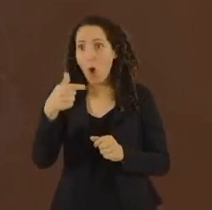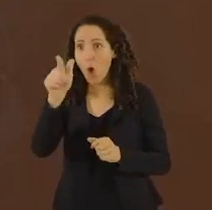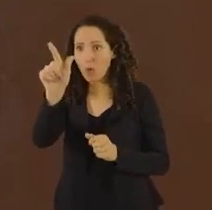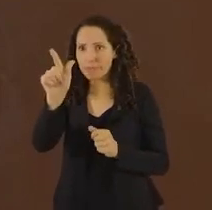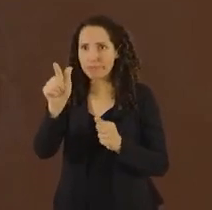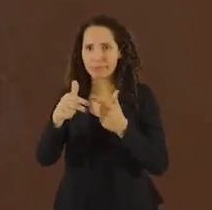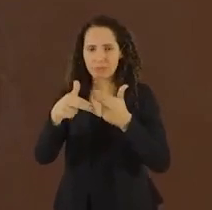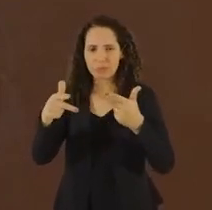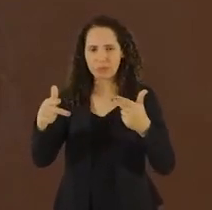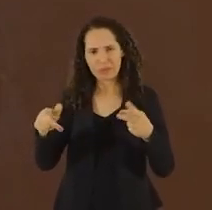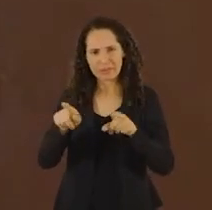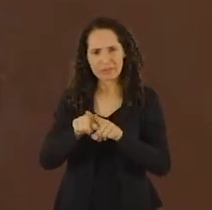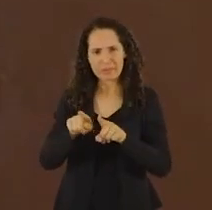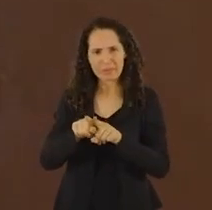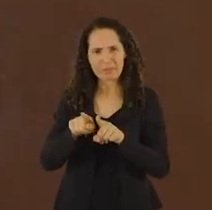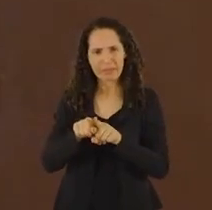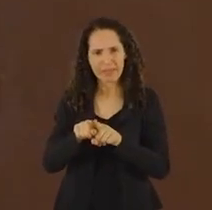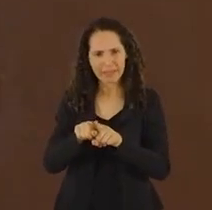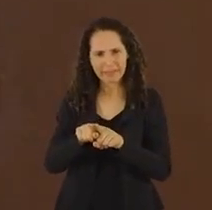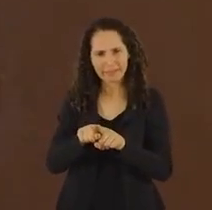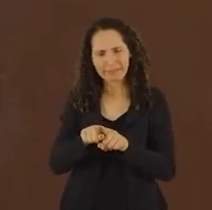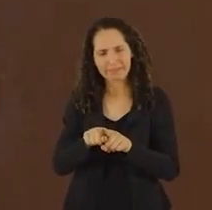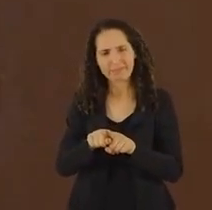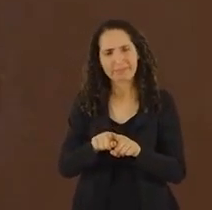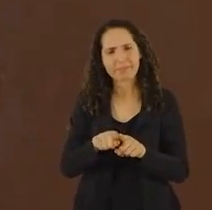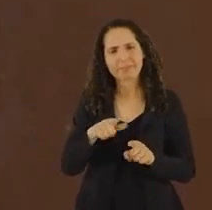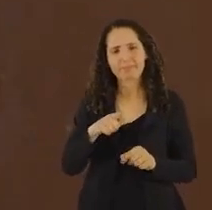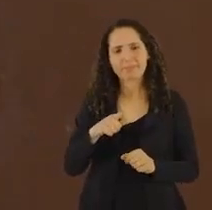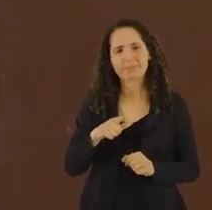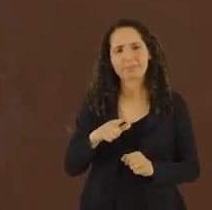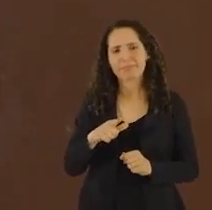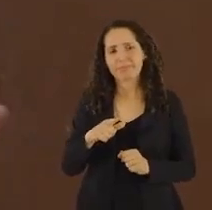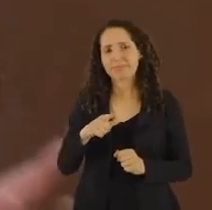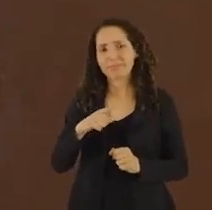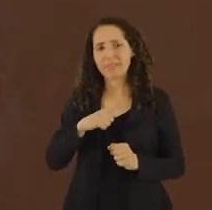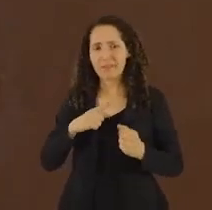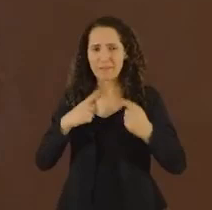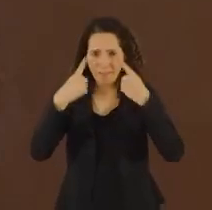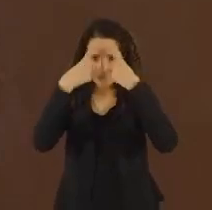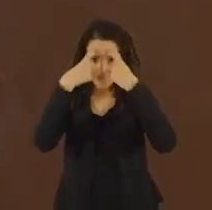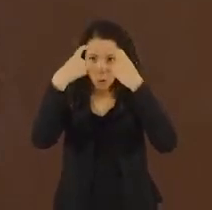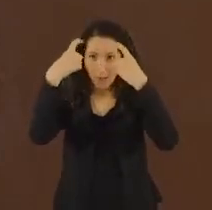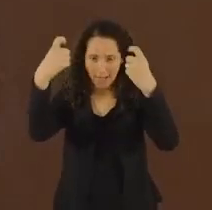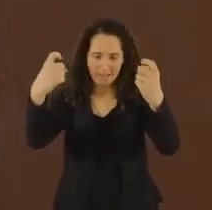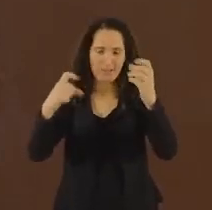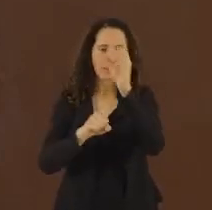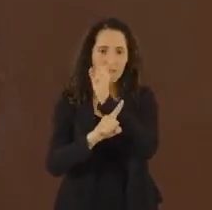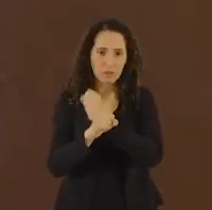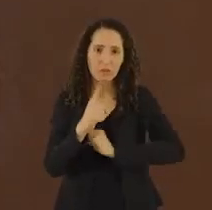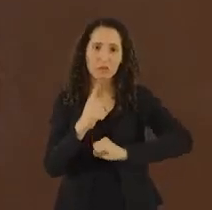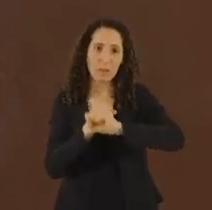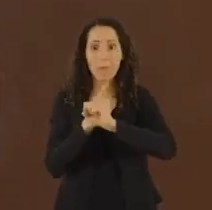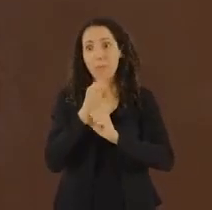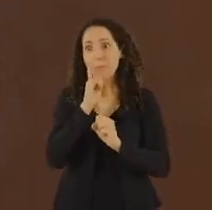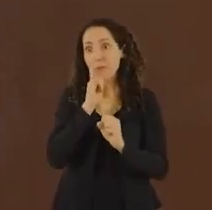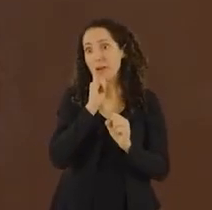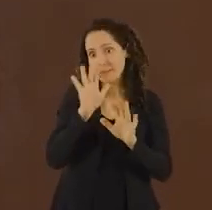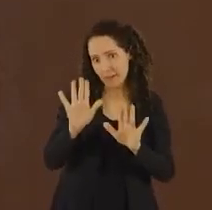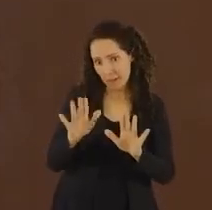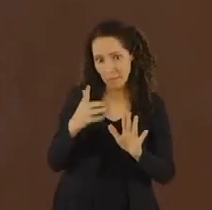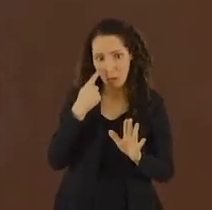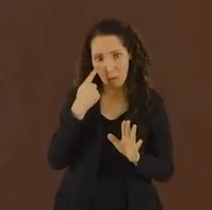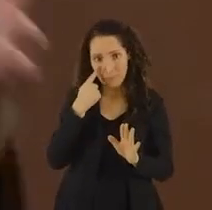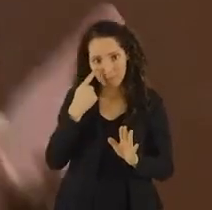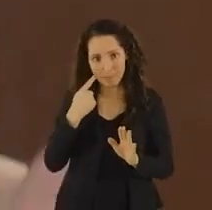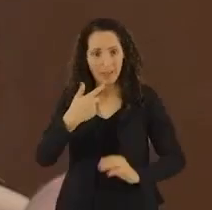eventos causaram um recrudescimento intenso é causarão violência social por vou dar um outro